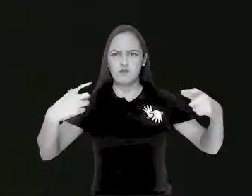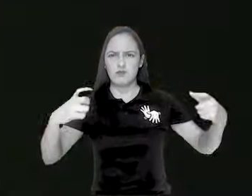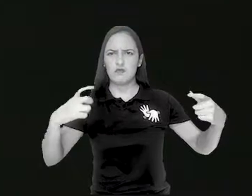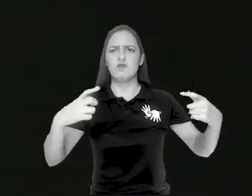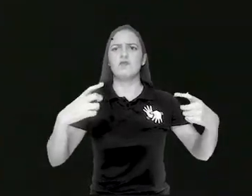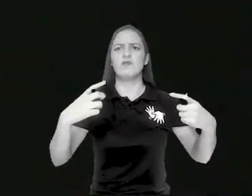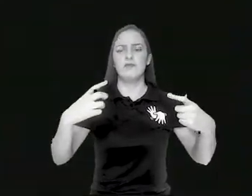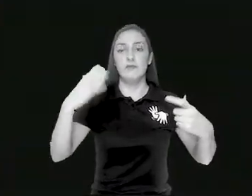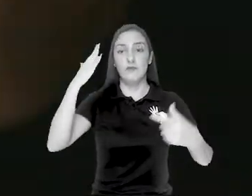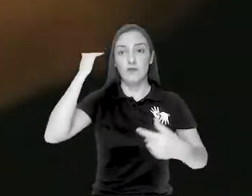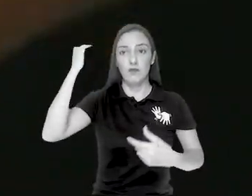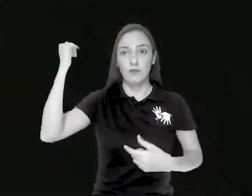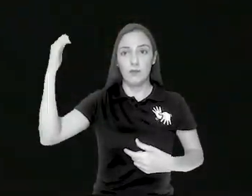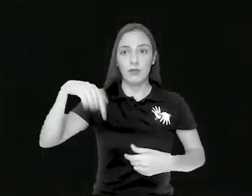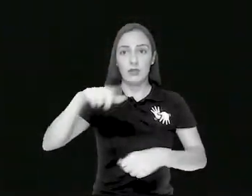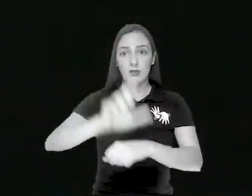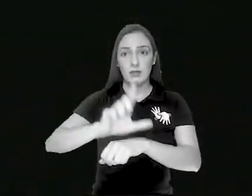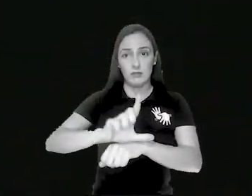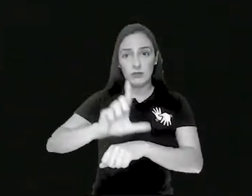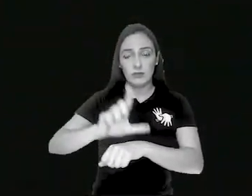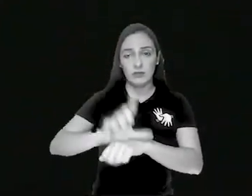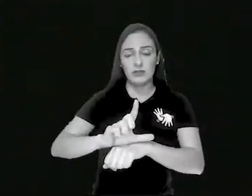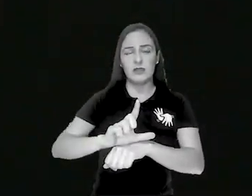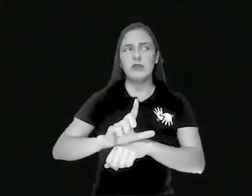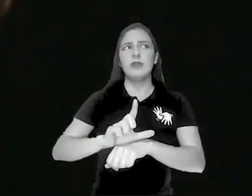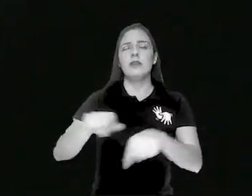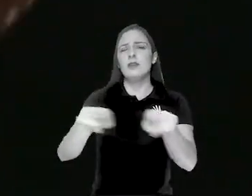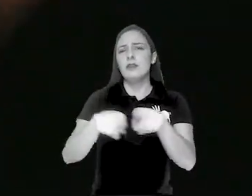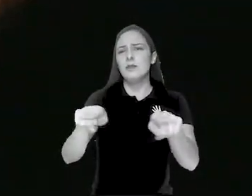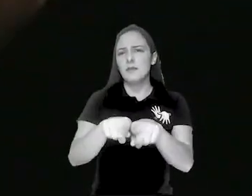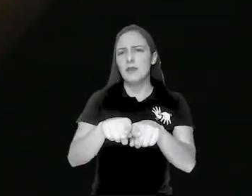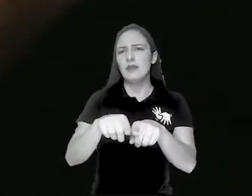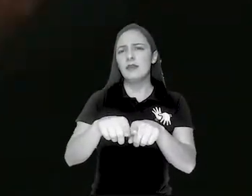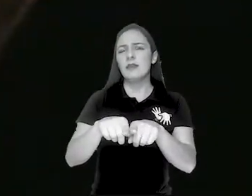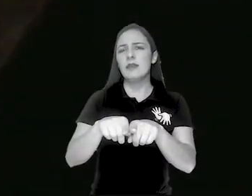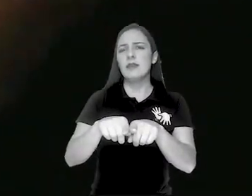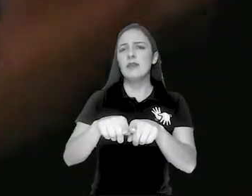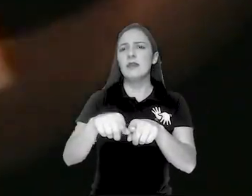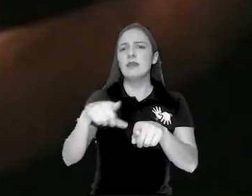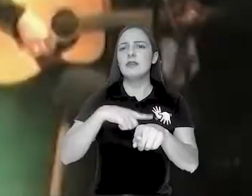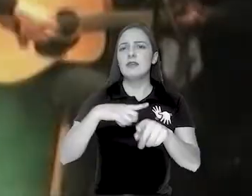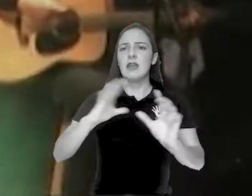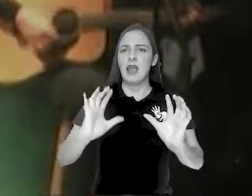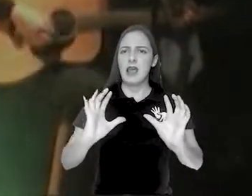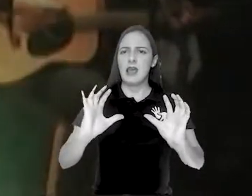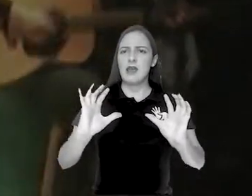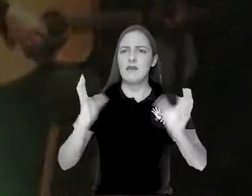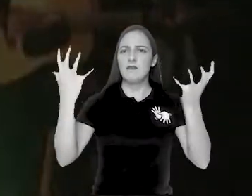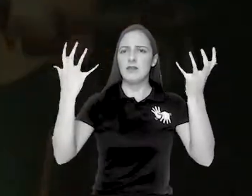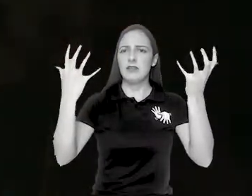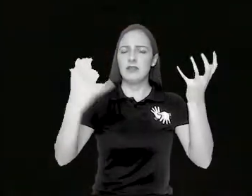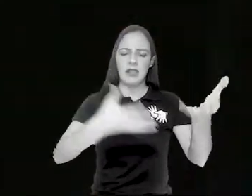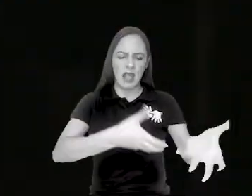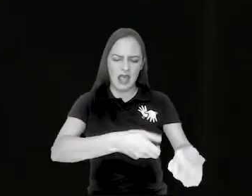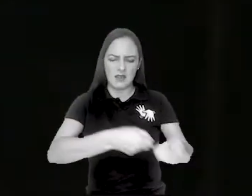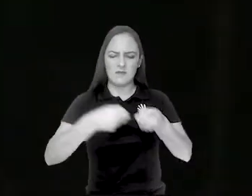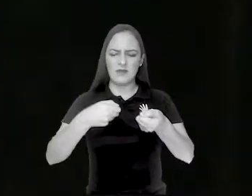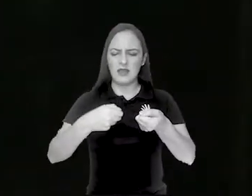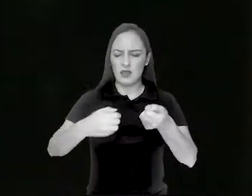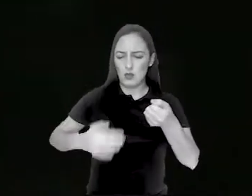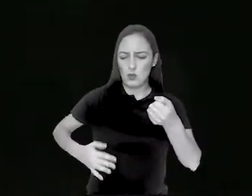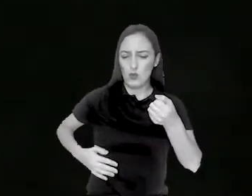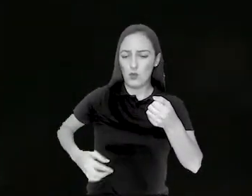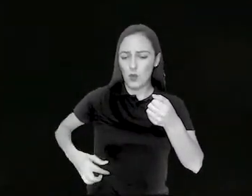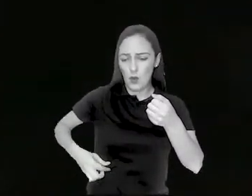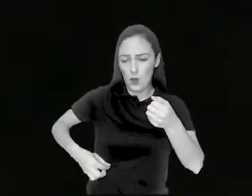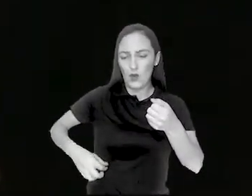né? E mais recente, há 3 anos atrás, surgiu já a festa do Aipim com Torresmo e Cachaça e